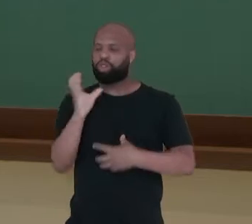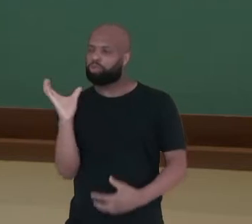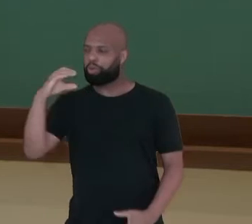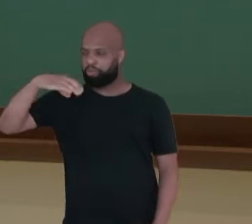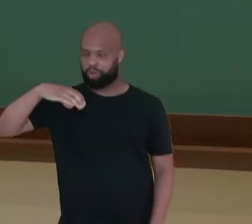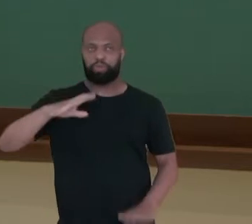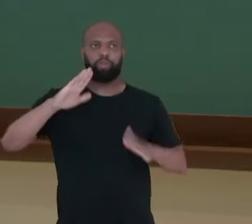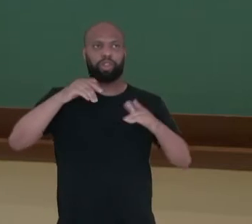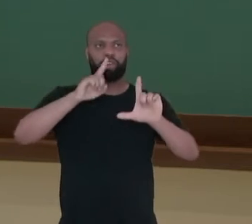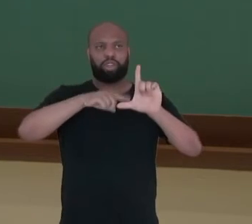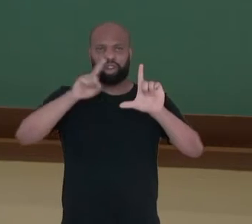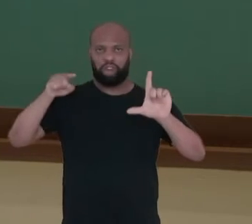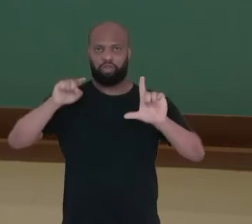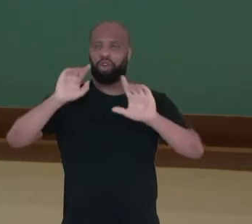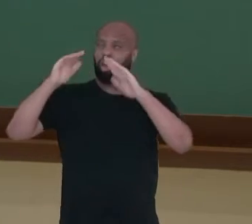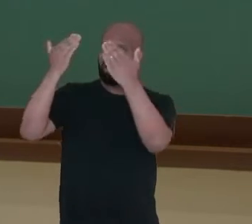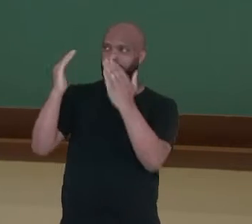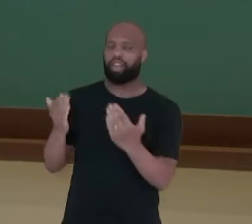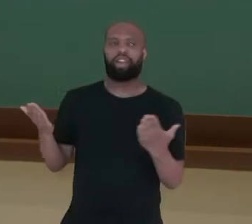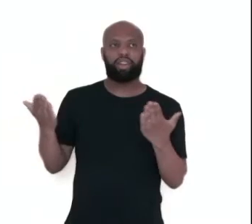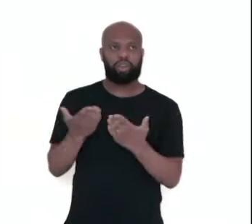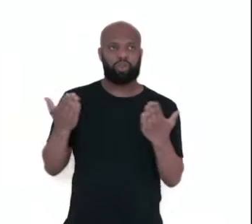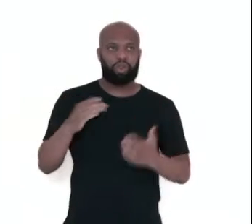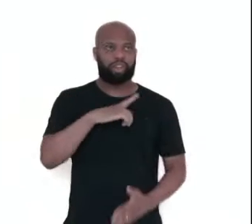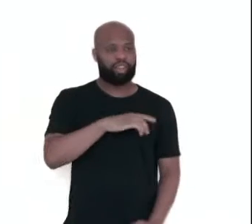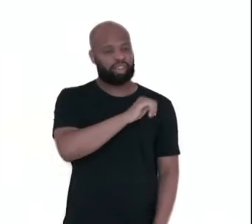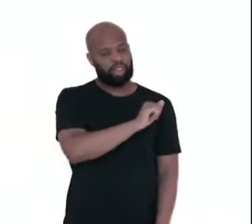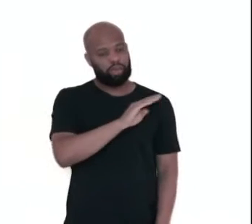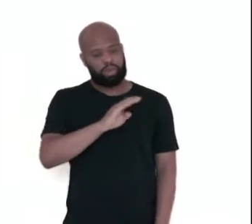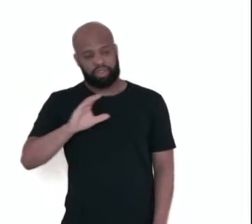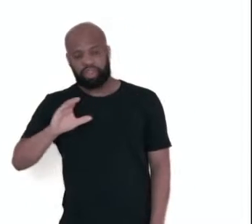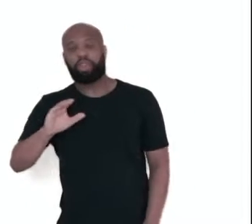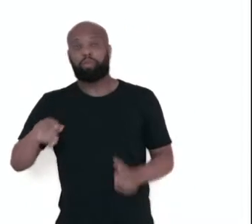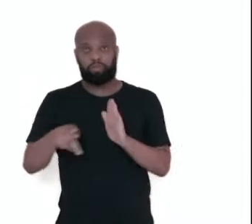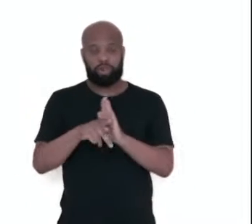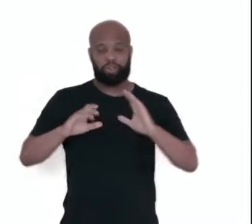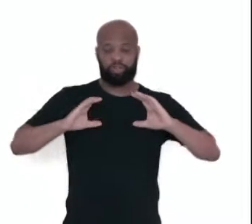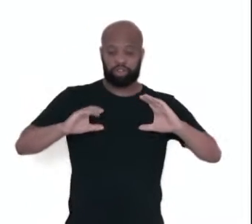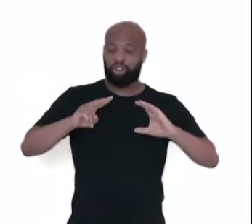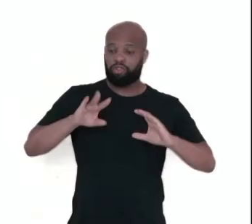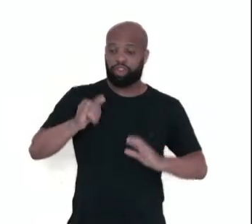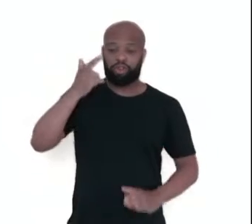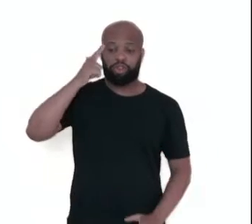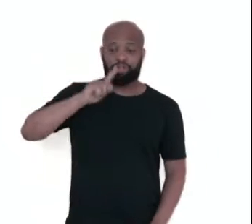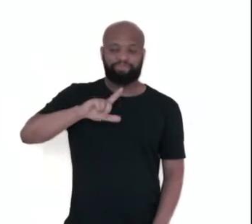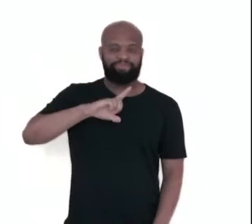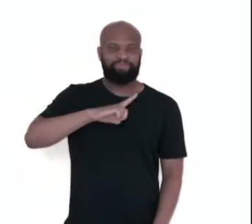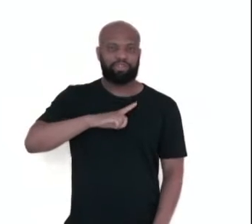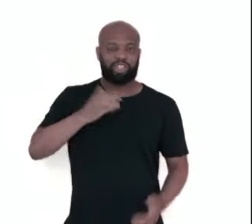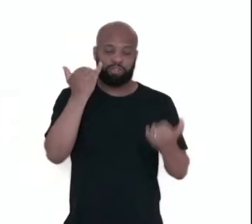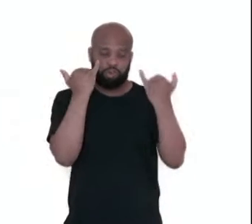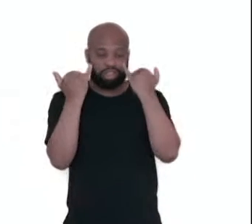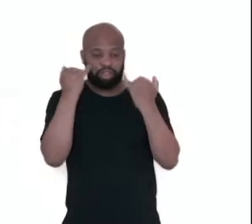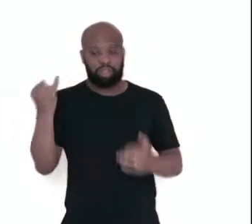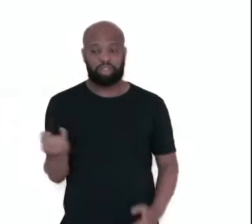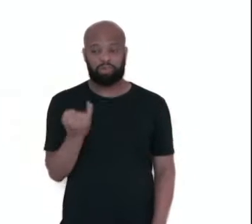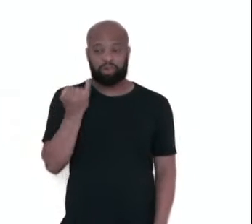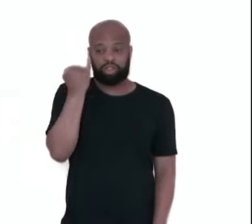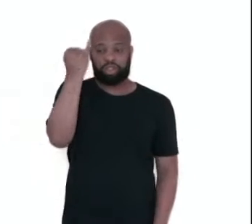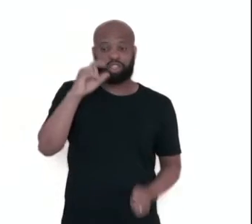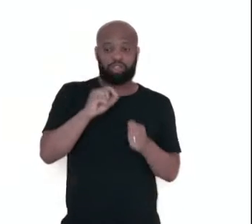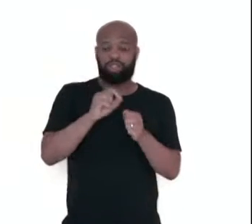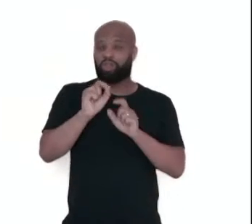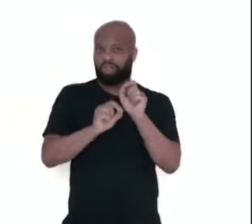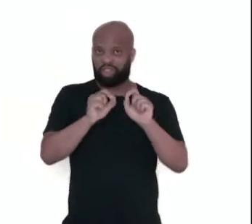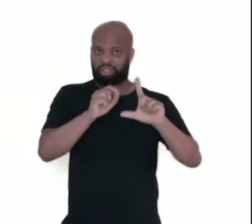função quadrática. Então, analisando os coeficientes de uma função, podemos obter informações importantes para a construção do seu